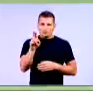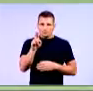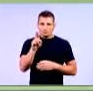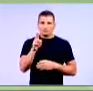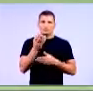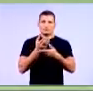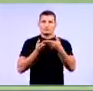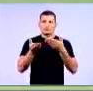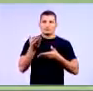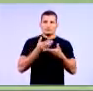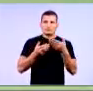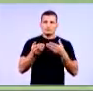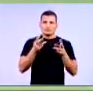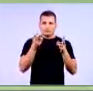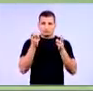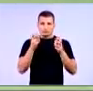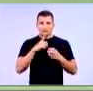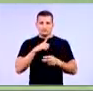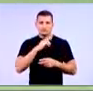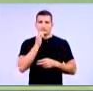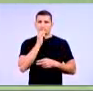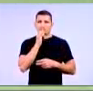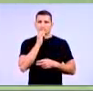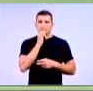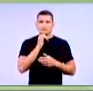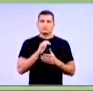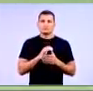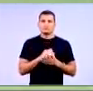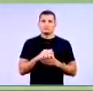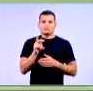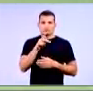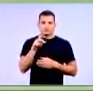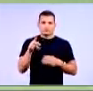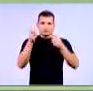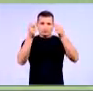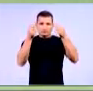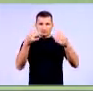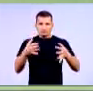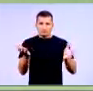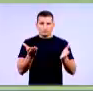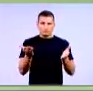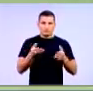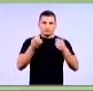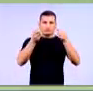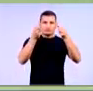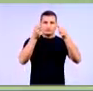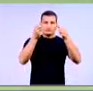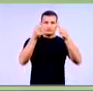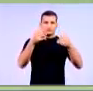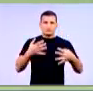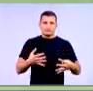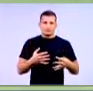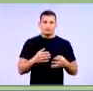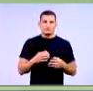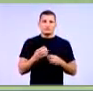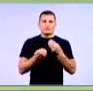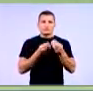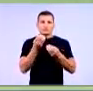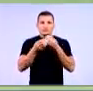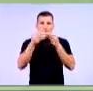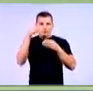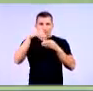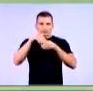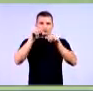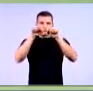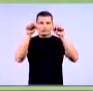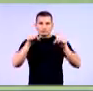relacionamento. Então, perceba que aqui a gente tem um exemplo, como a professora falou, a gente descreve agora a visão interna de como nós